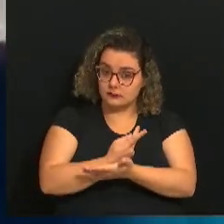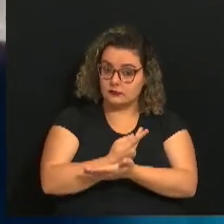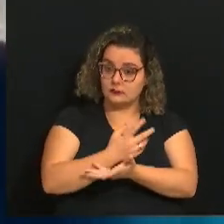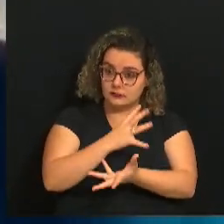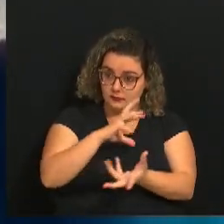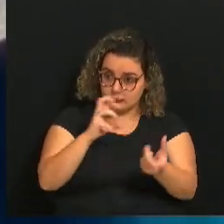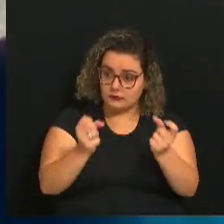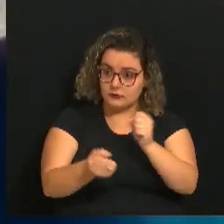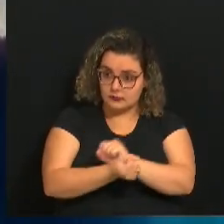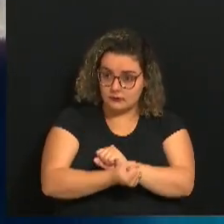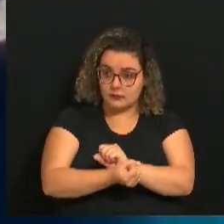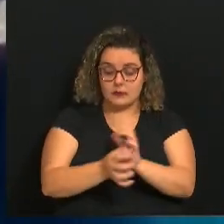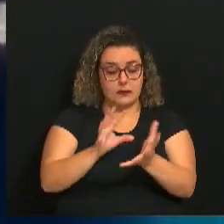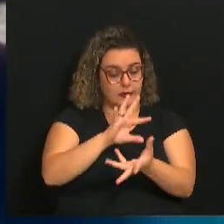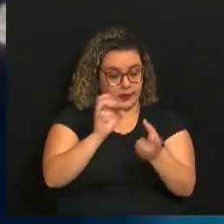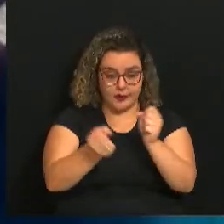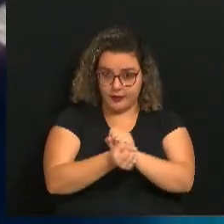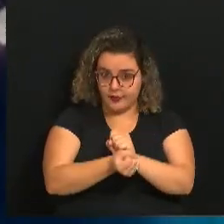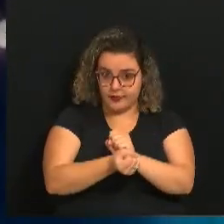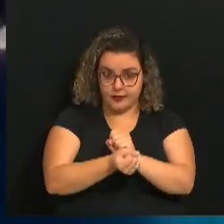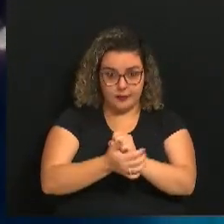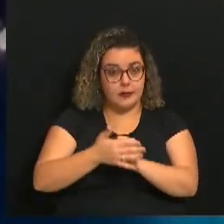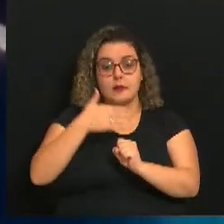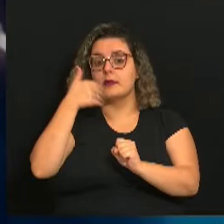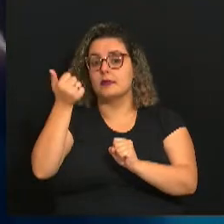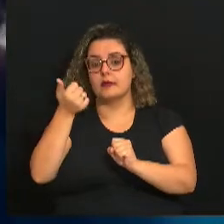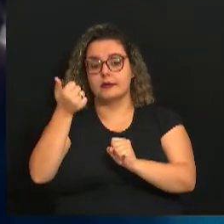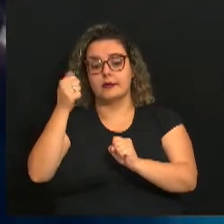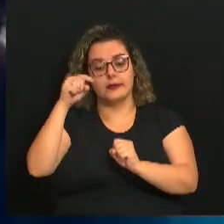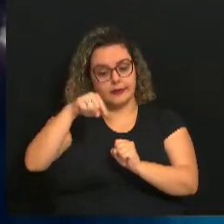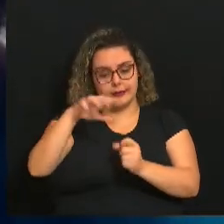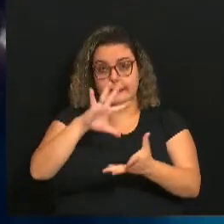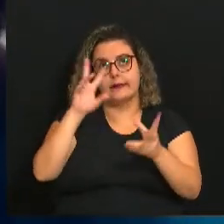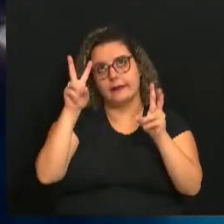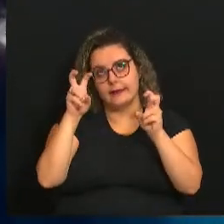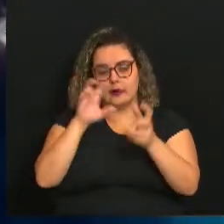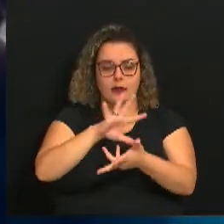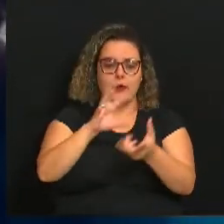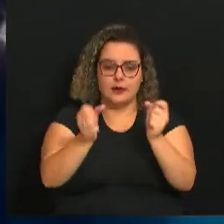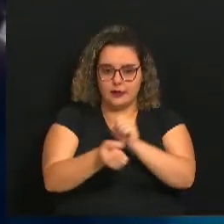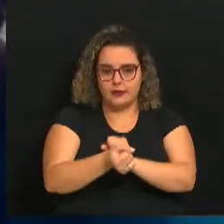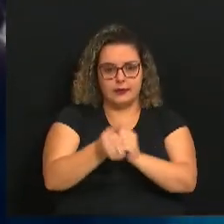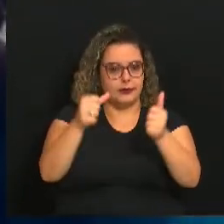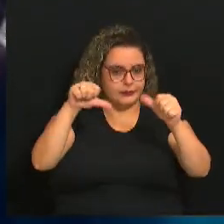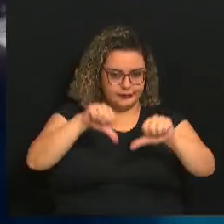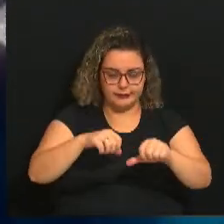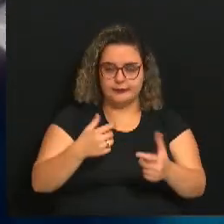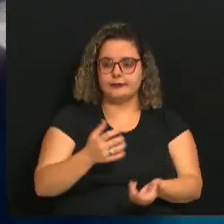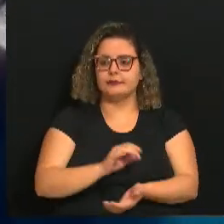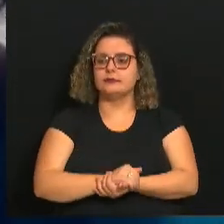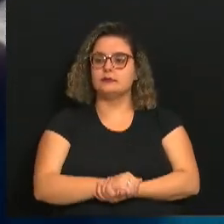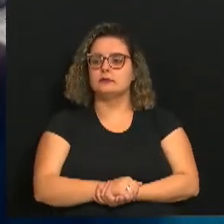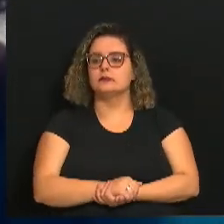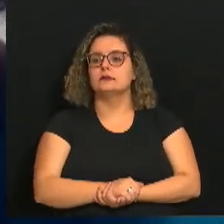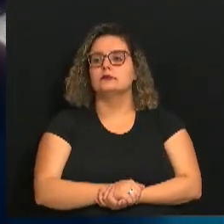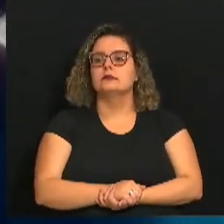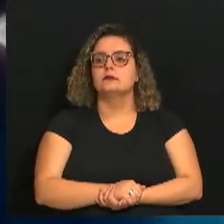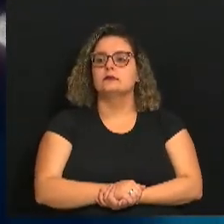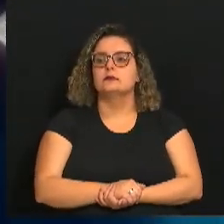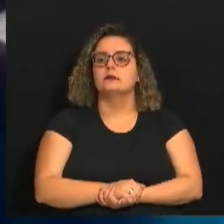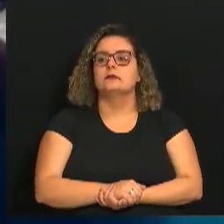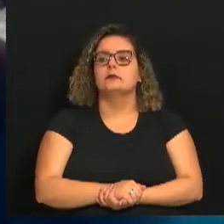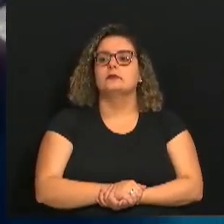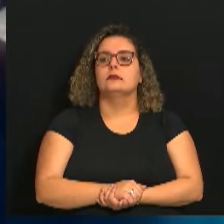reforma é para melhorar, e a gente viu aí que só piorou. Aí, eu lembro, Charles, que também no meio do ano